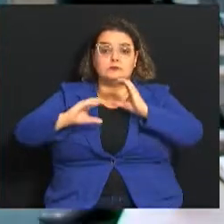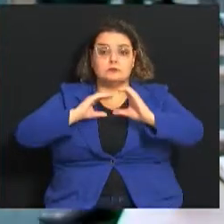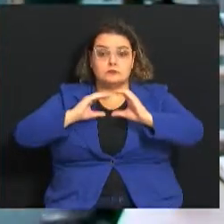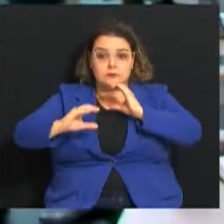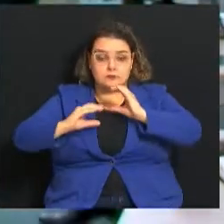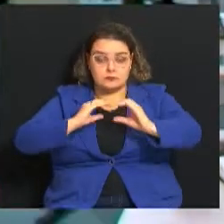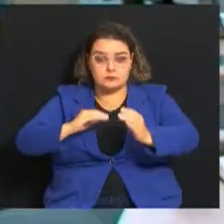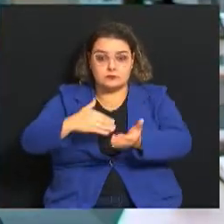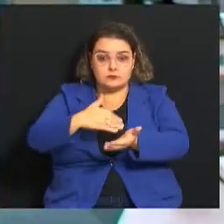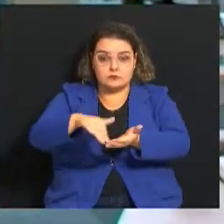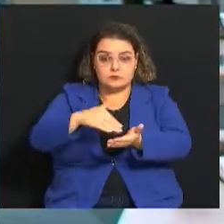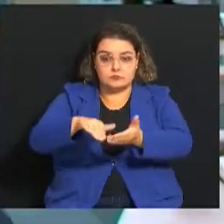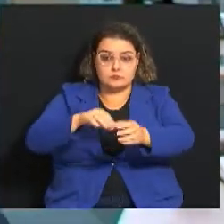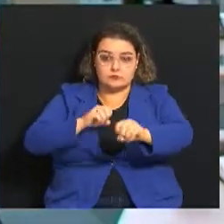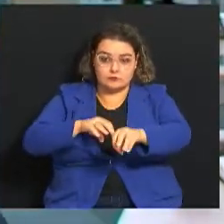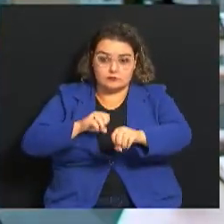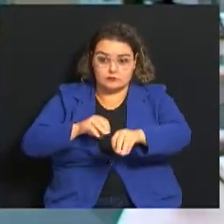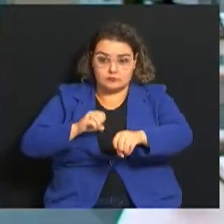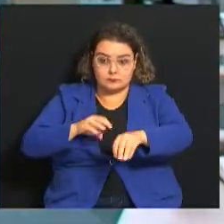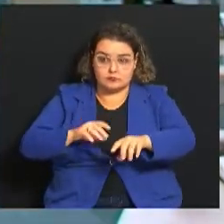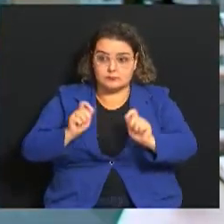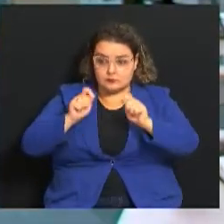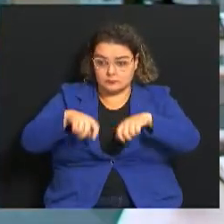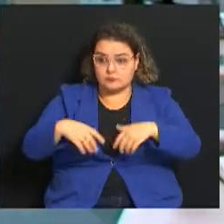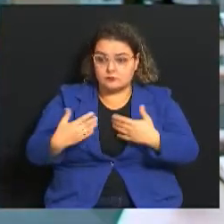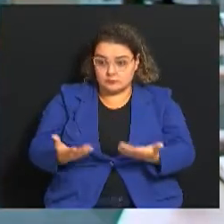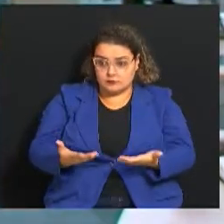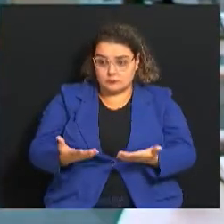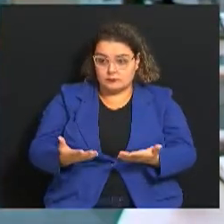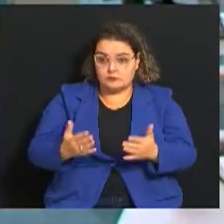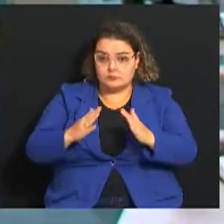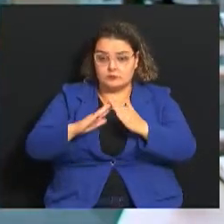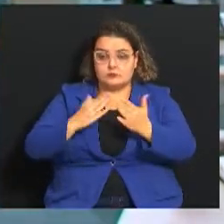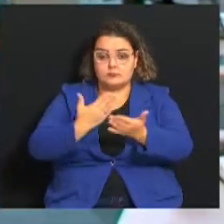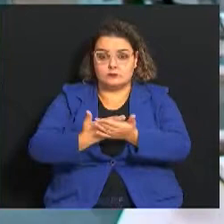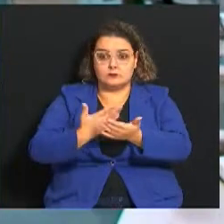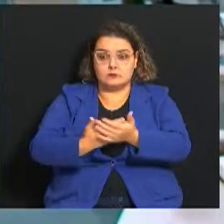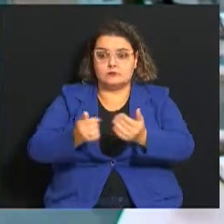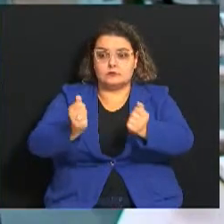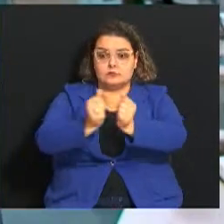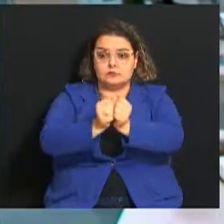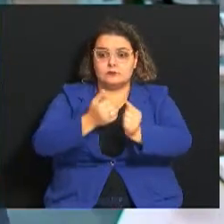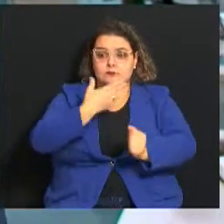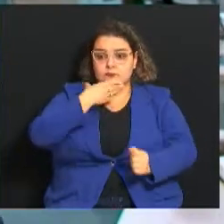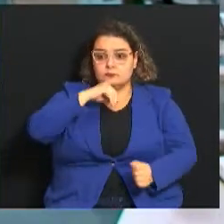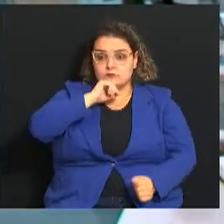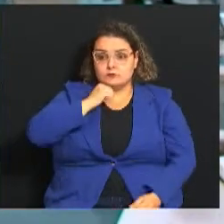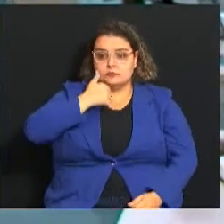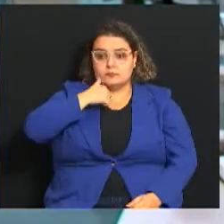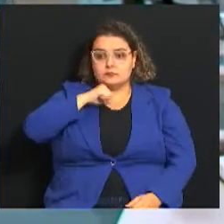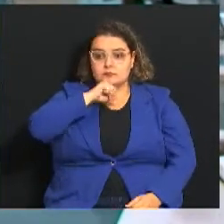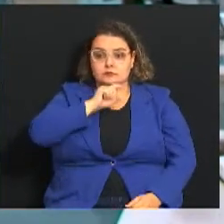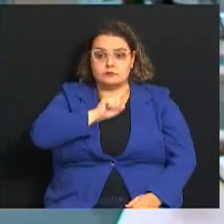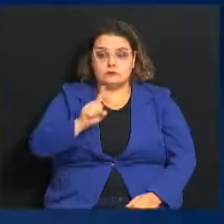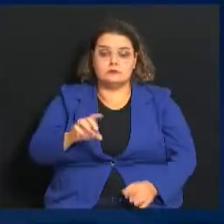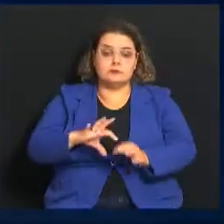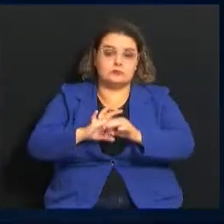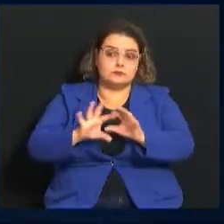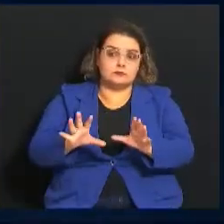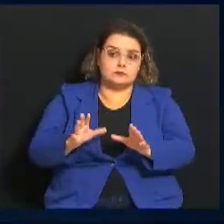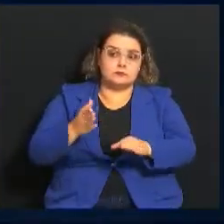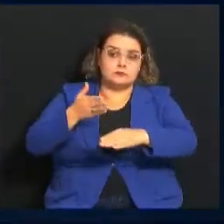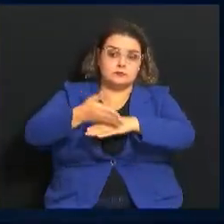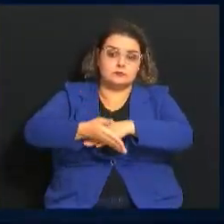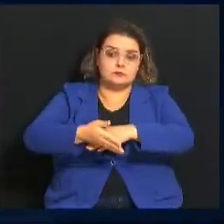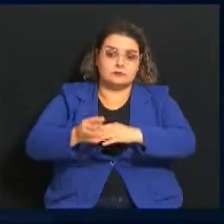Secretaria de Educação, potencializado aí pelas escolas, junto aos pais, para que não permita a entrada do acompanhante.